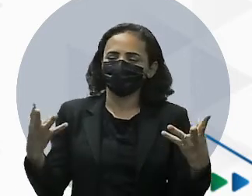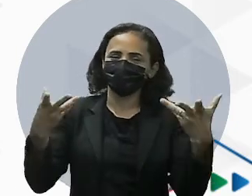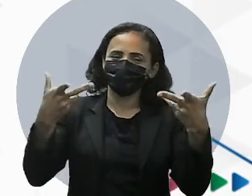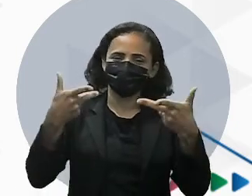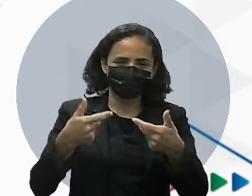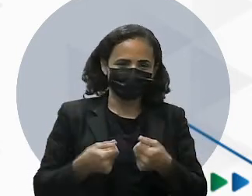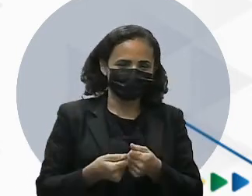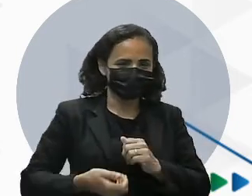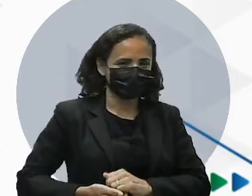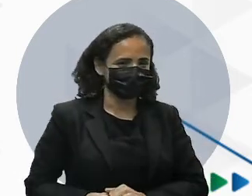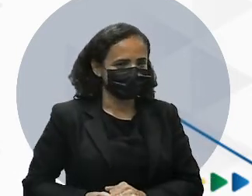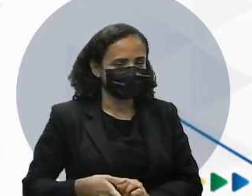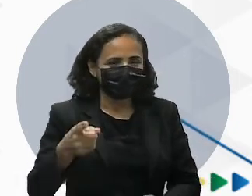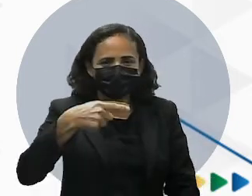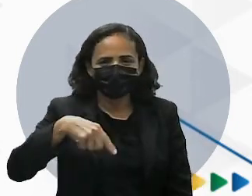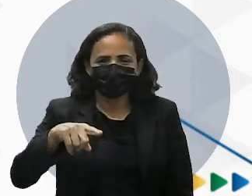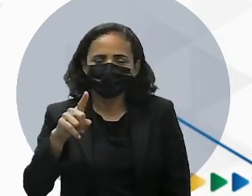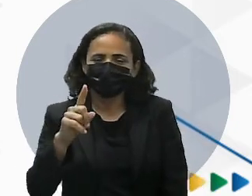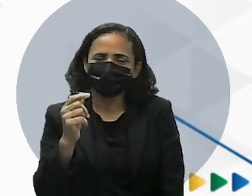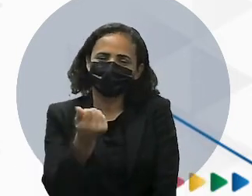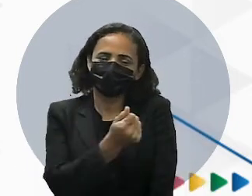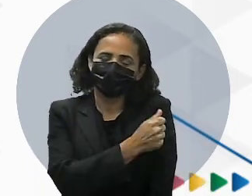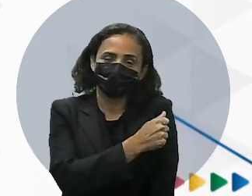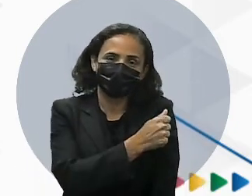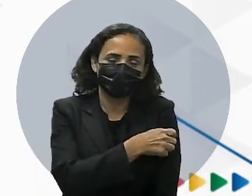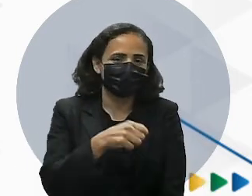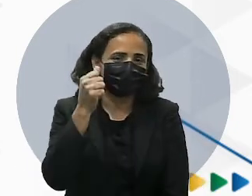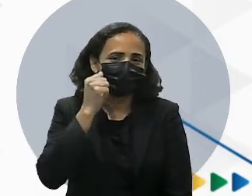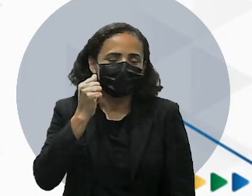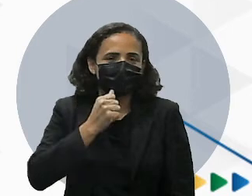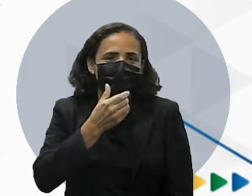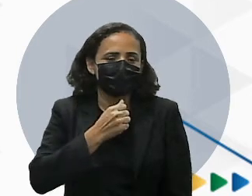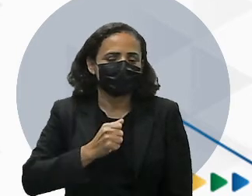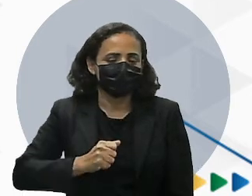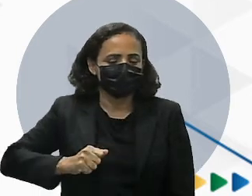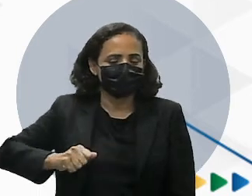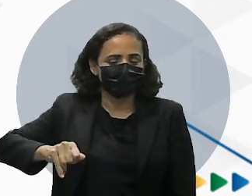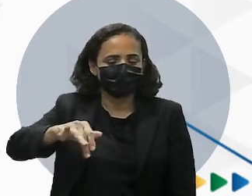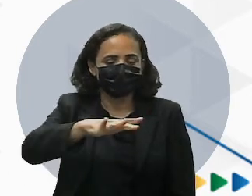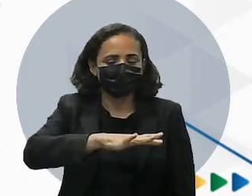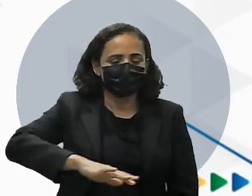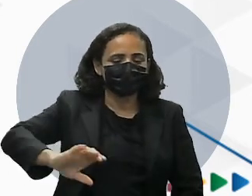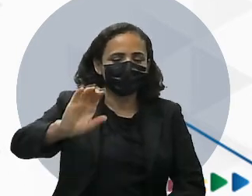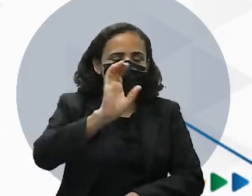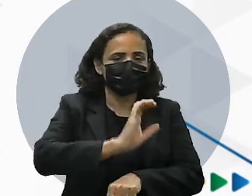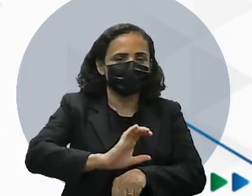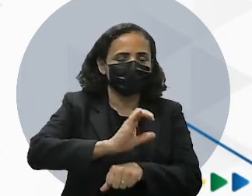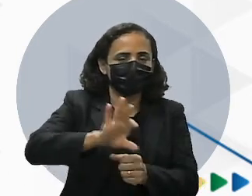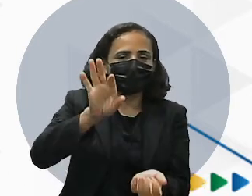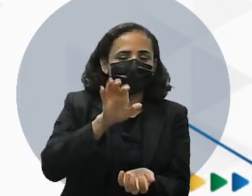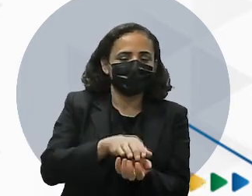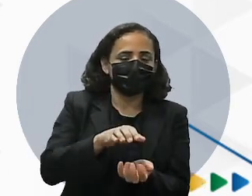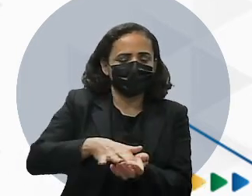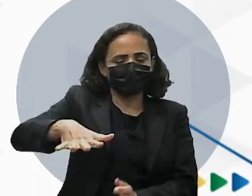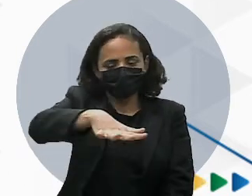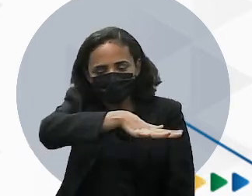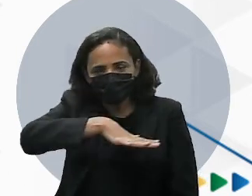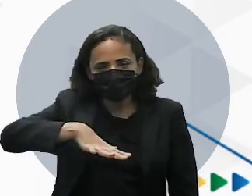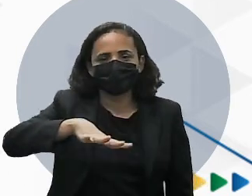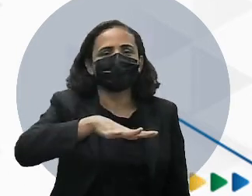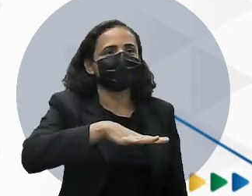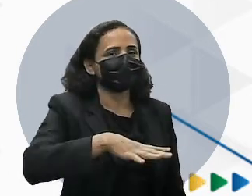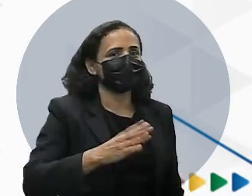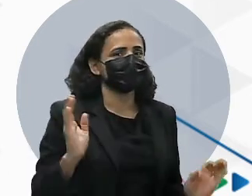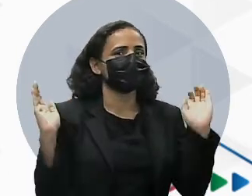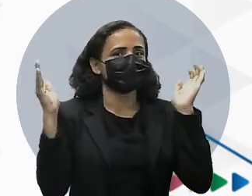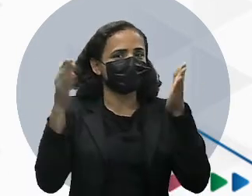maravilhosa. Meus queridos alunos e alunas espalhados por esse Pernambuco inteiro. O